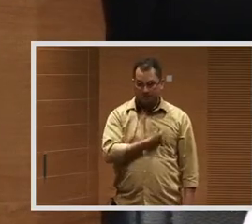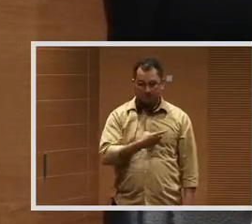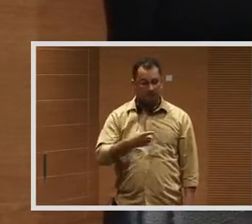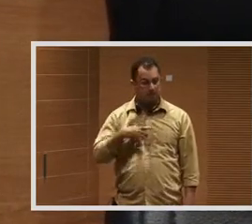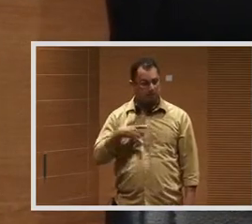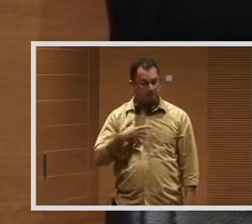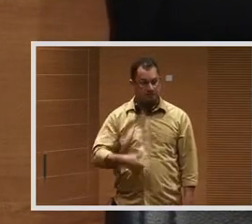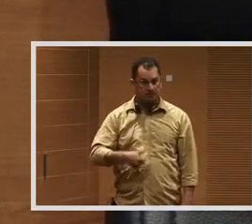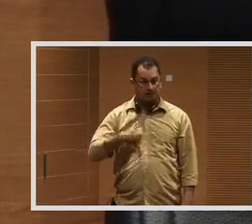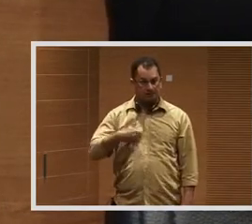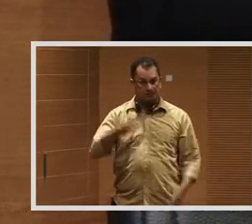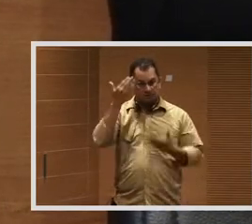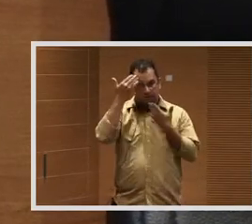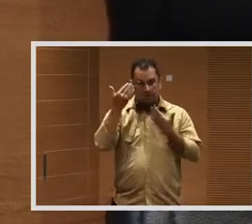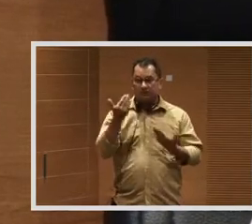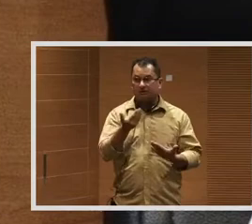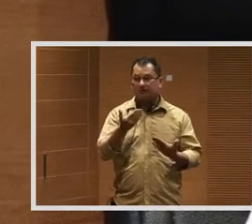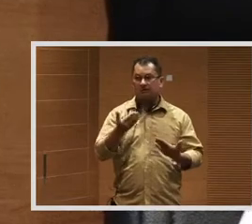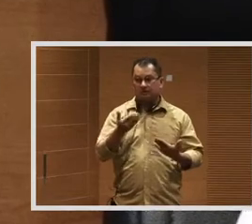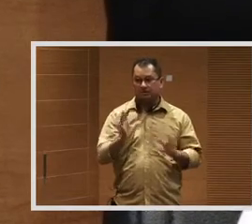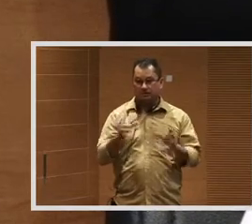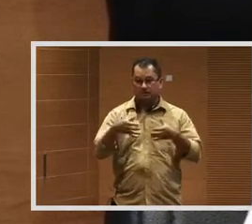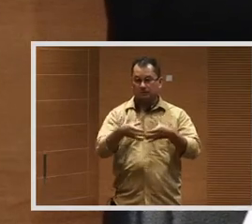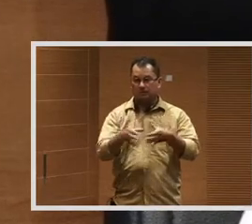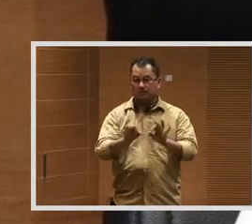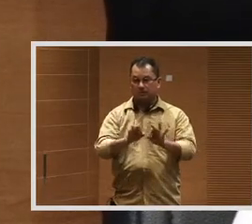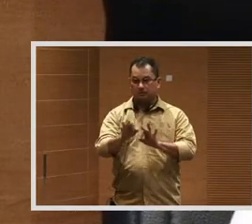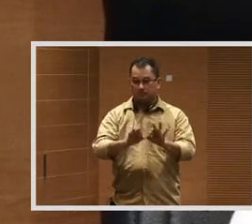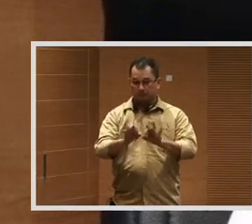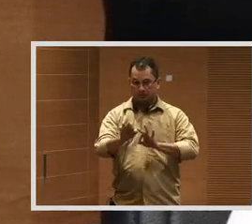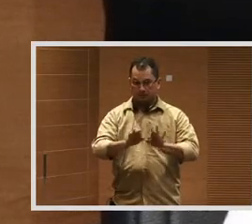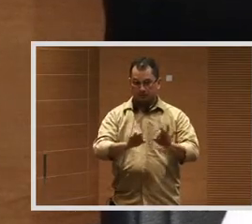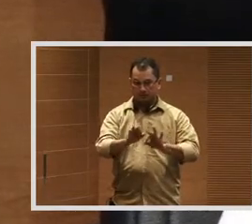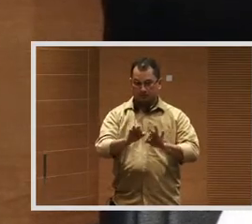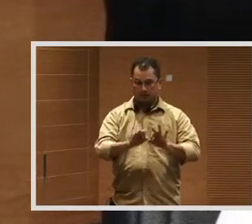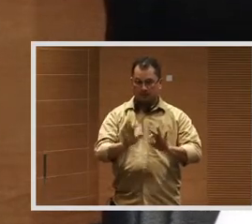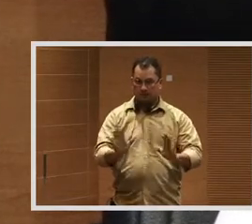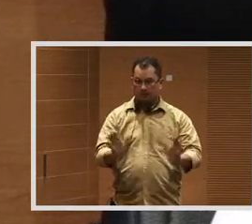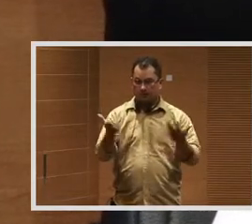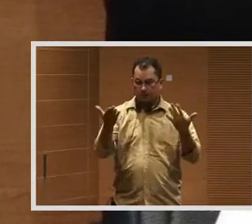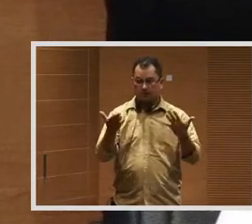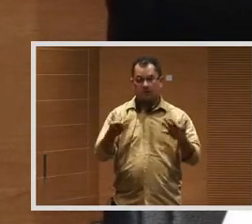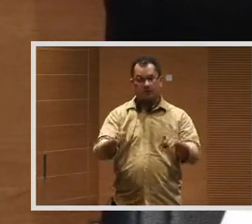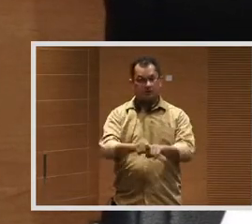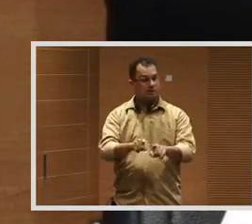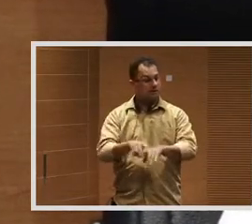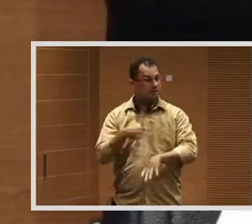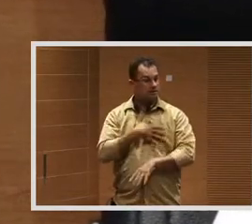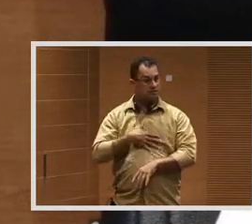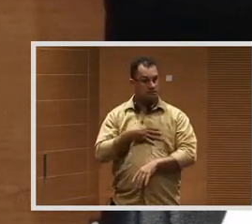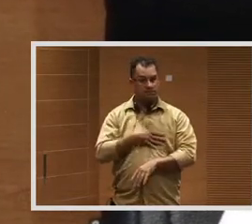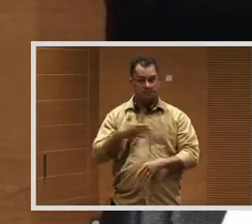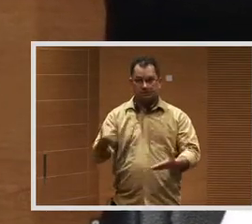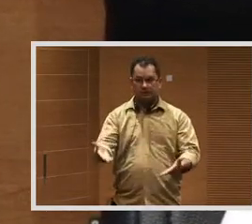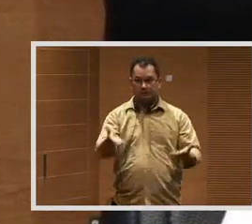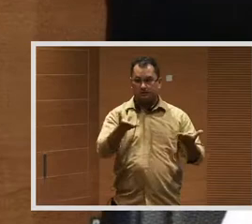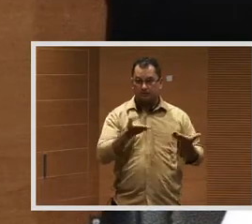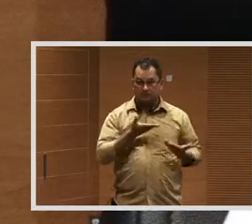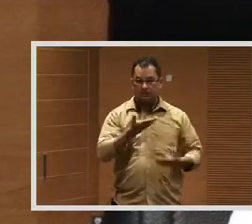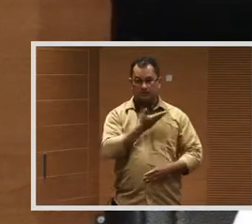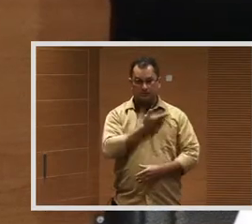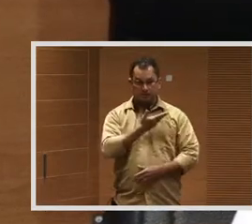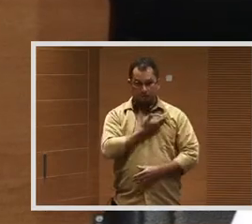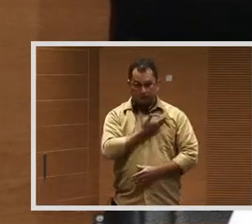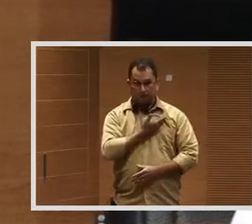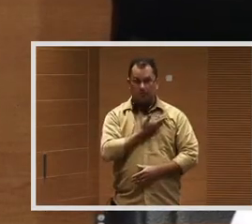o agradecimento a comissão organizadora, e tenho um grande prazer em chamar os meus colegas que